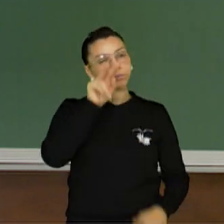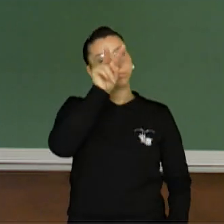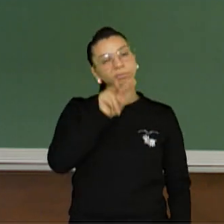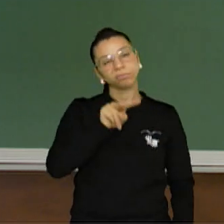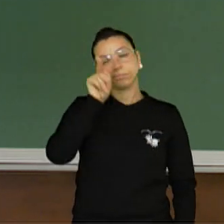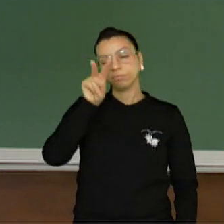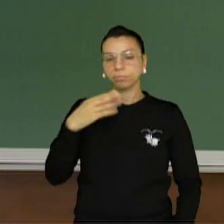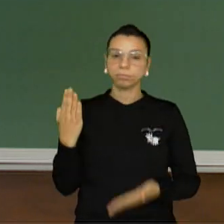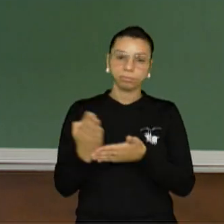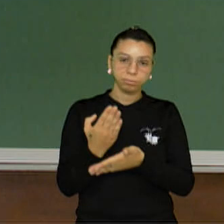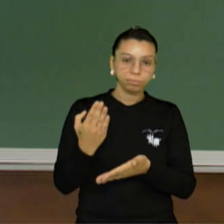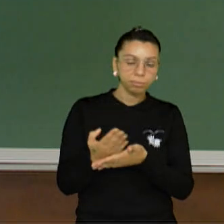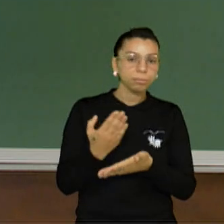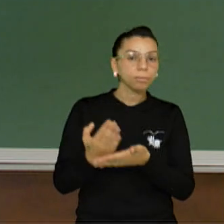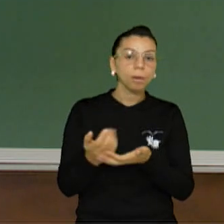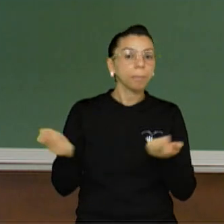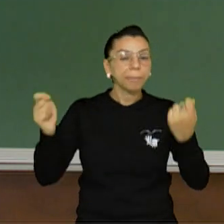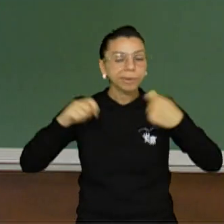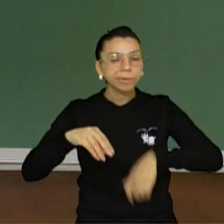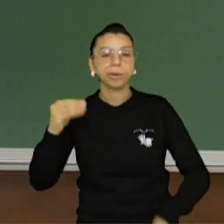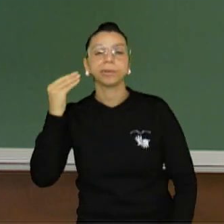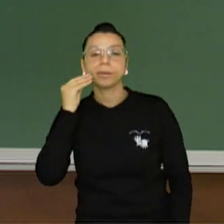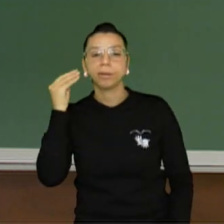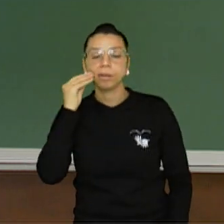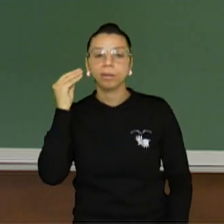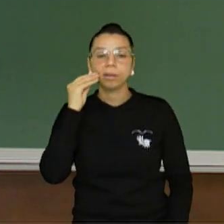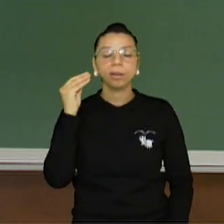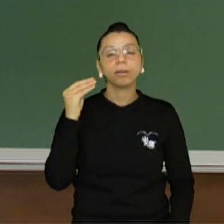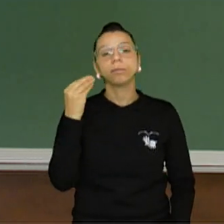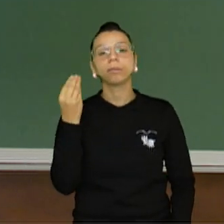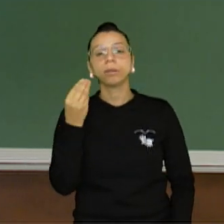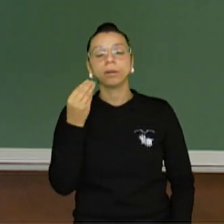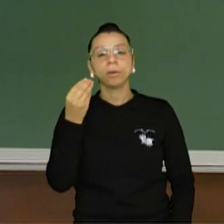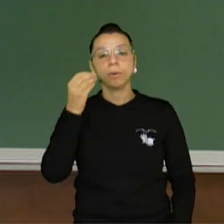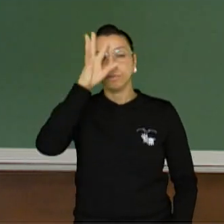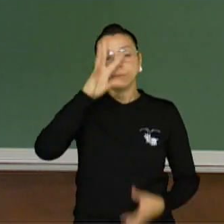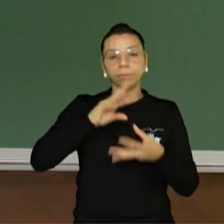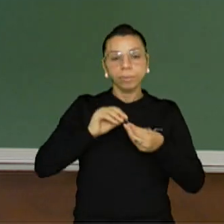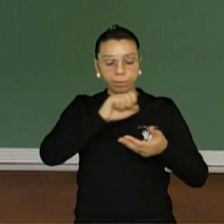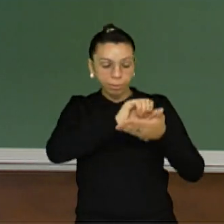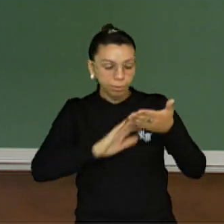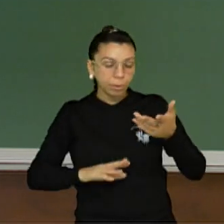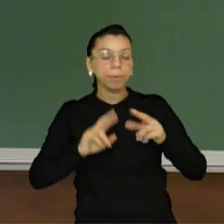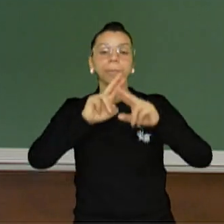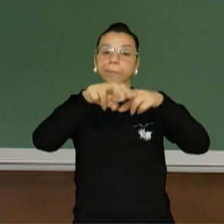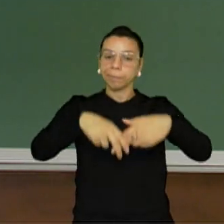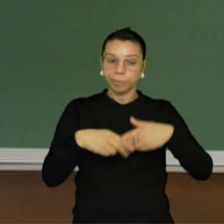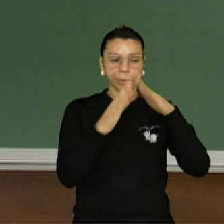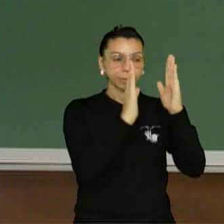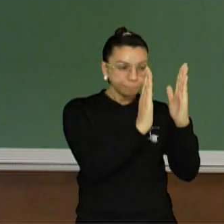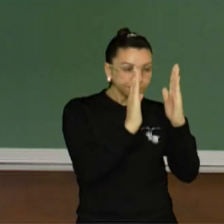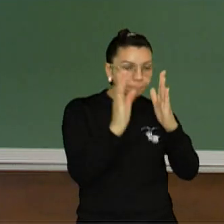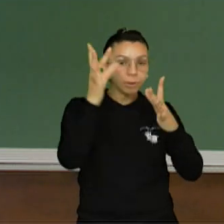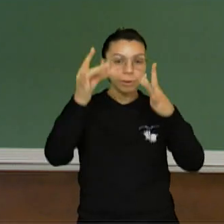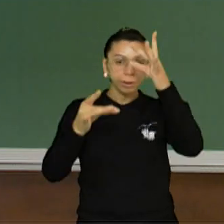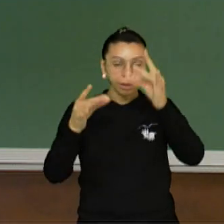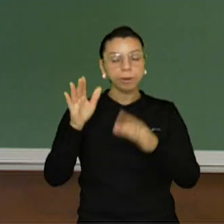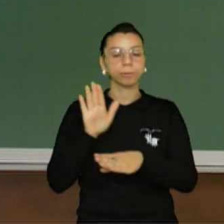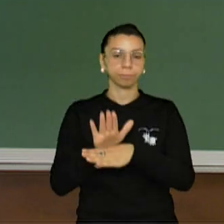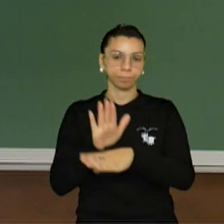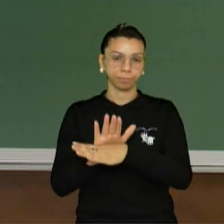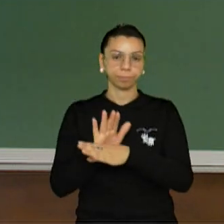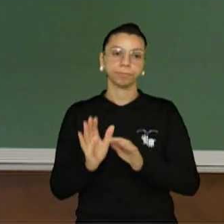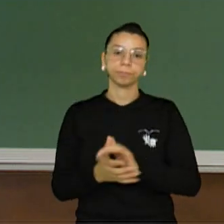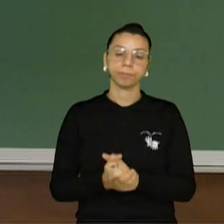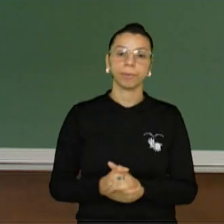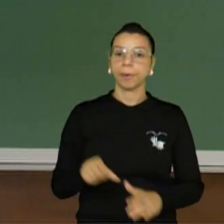no livro, e aí você tenta ali entender o exercício, por isso os passos ajudam nessa parte aí. Então